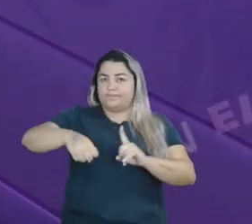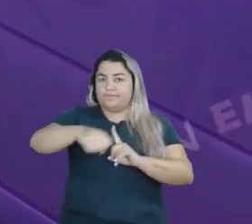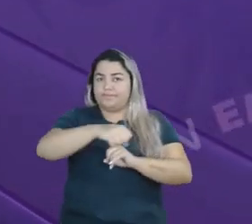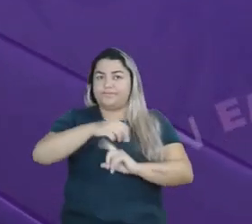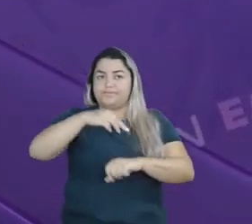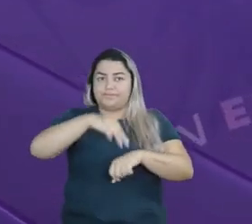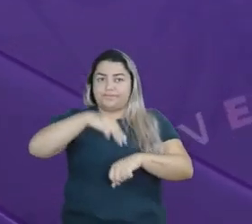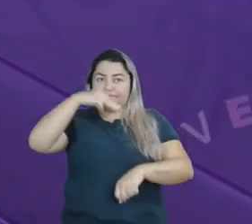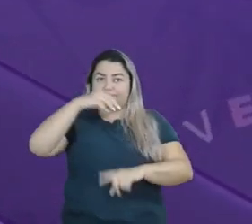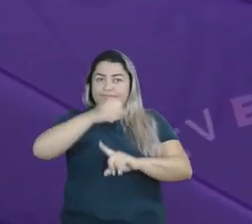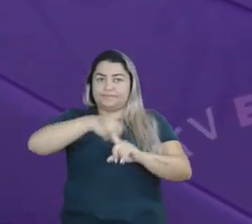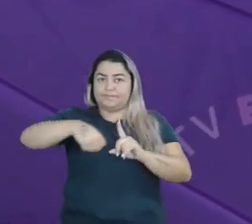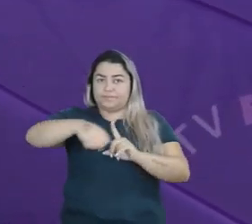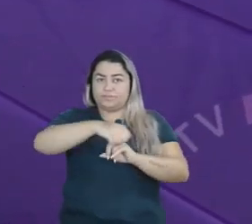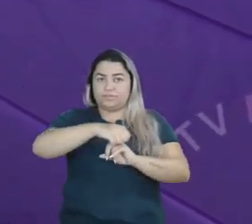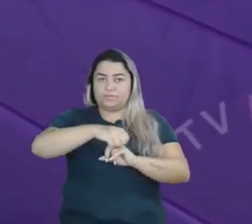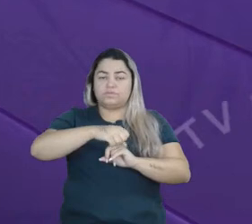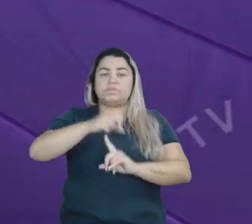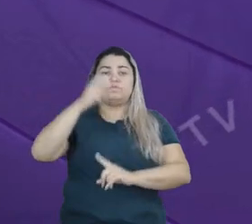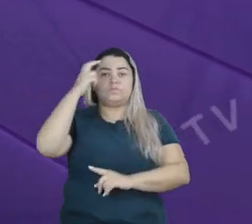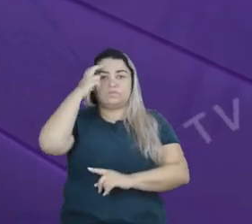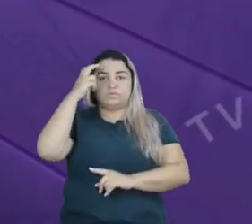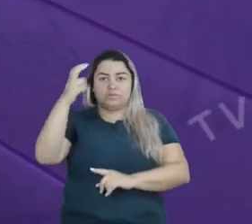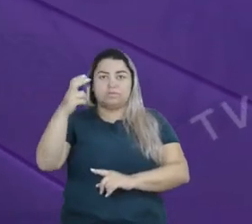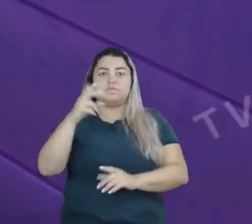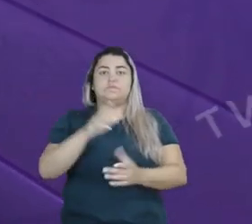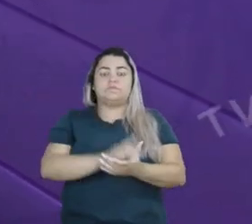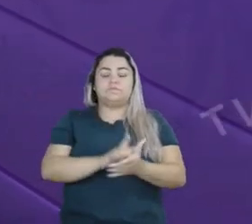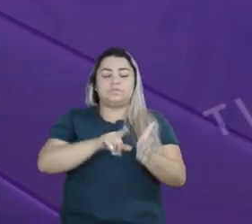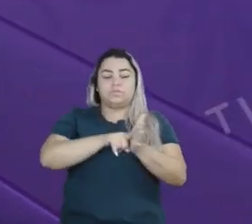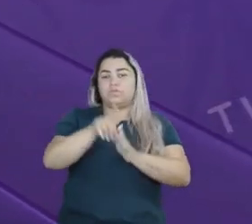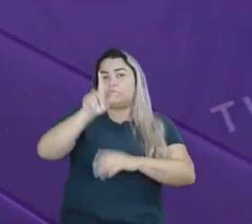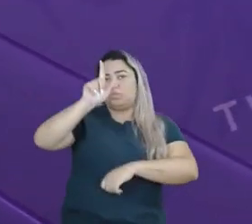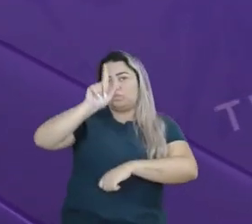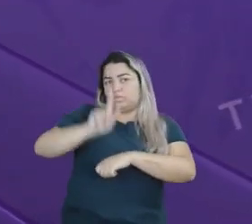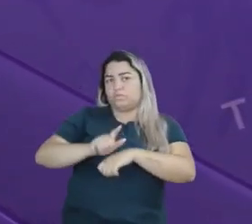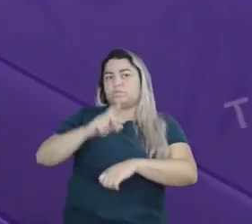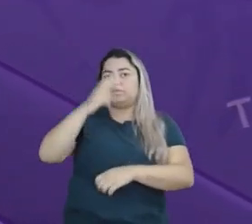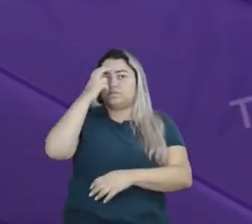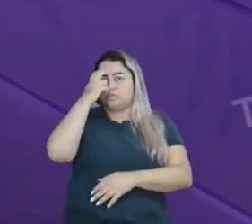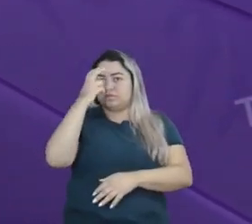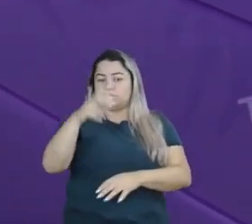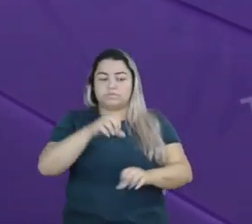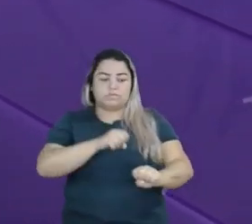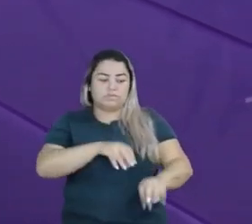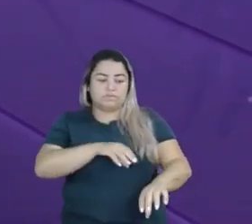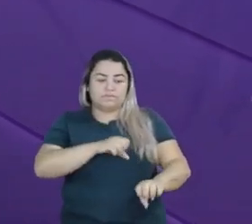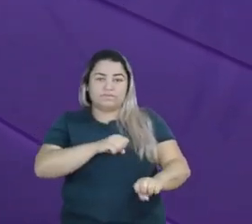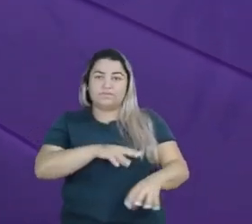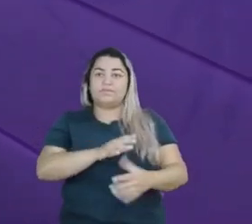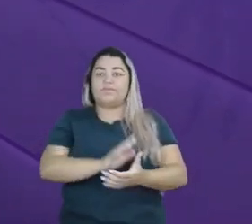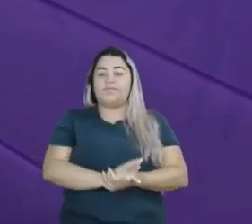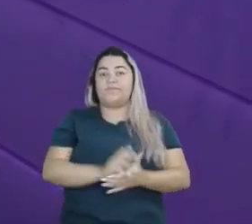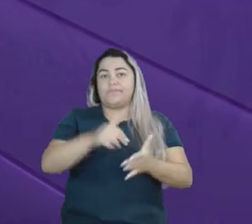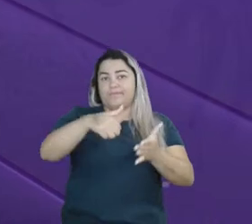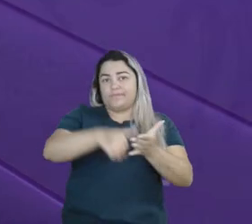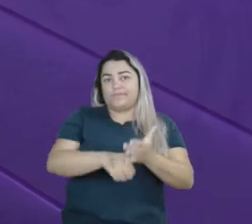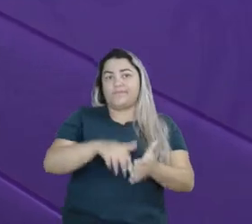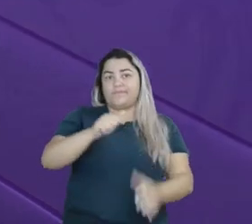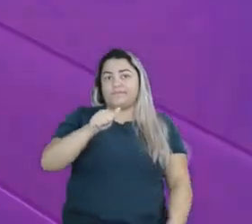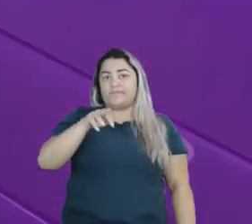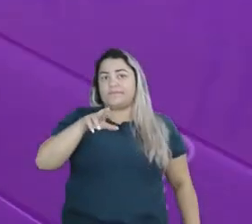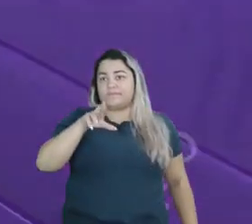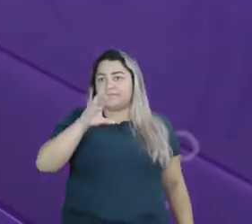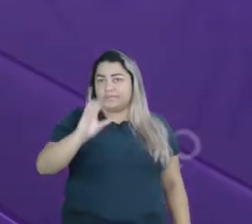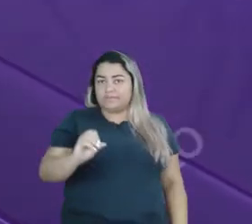mestranda em Sociedade e Cultura e também especialista em Gestão Cultural e Educação, Cultura e Identidade